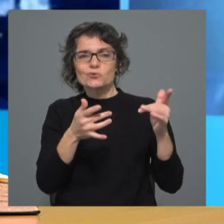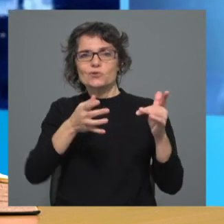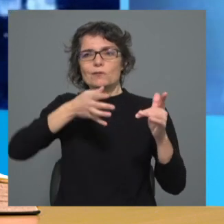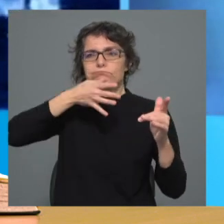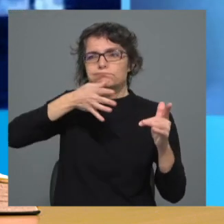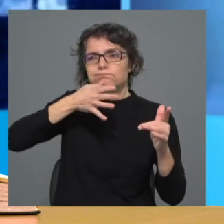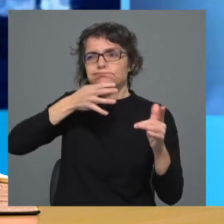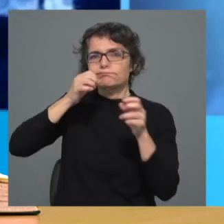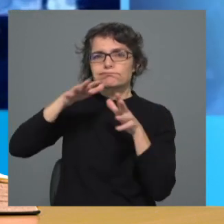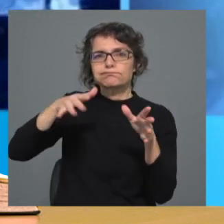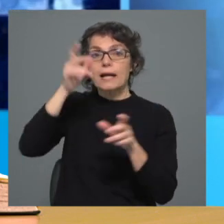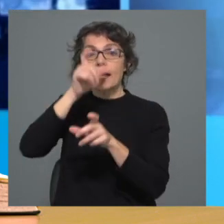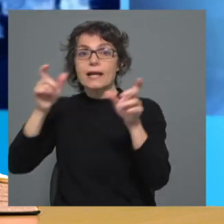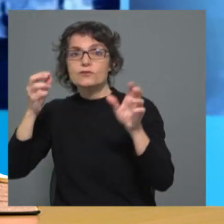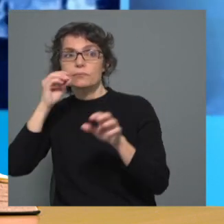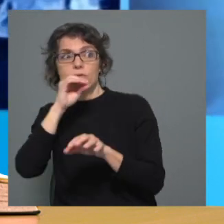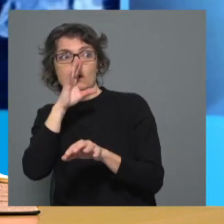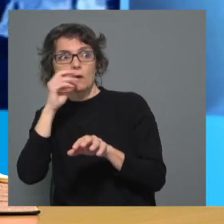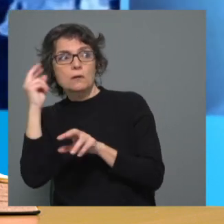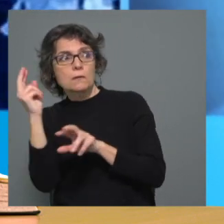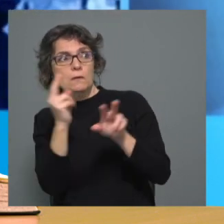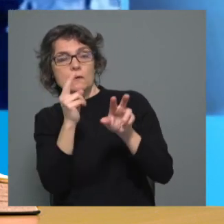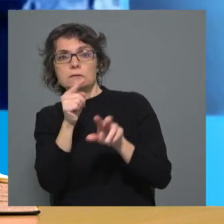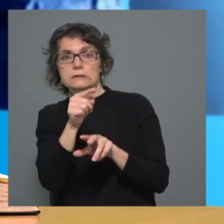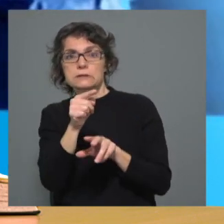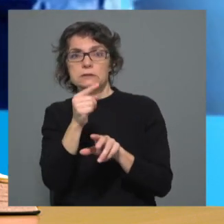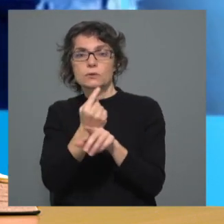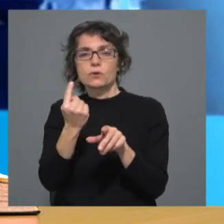Não era como a tradição antiga, morta e parada,